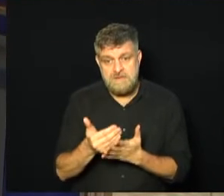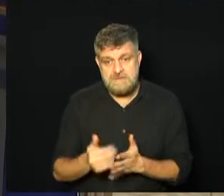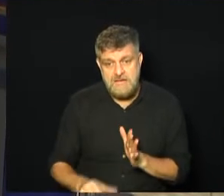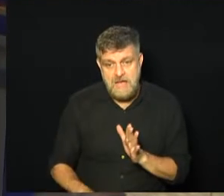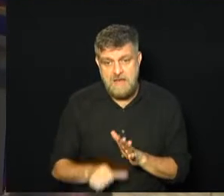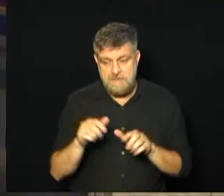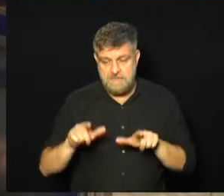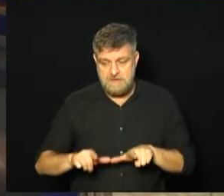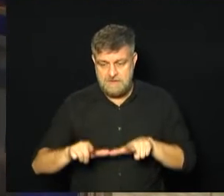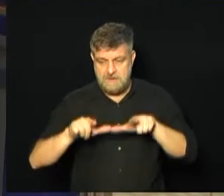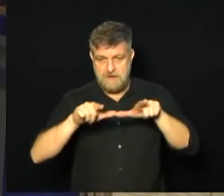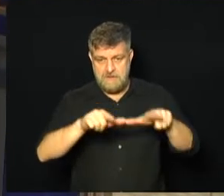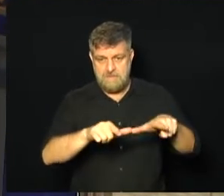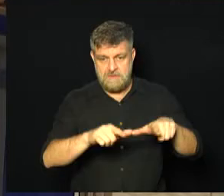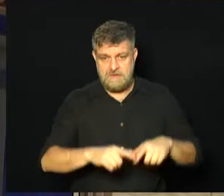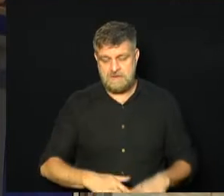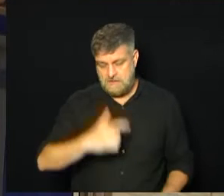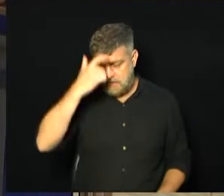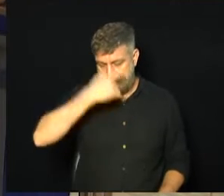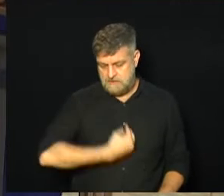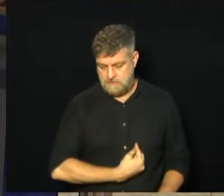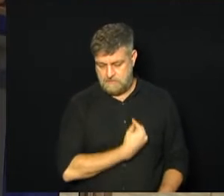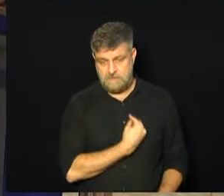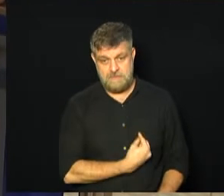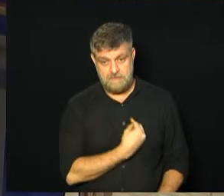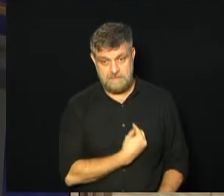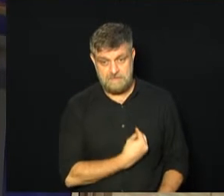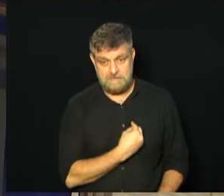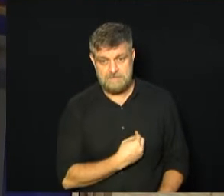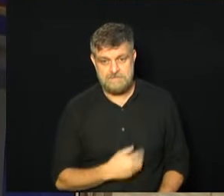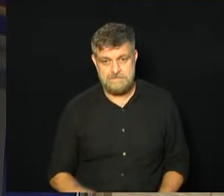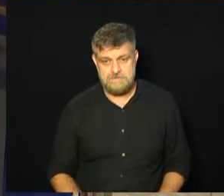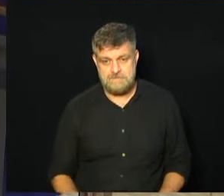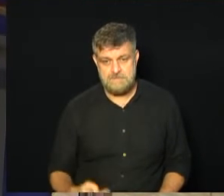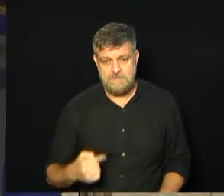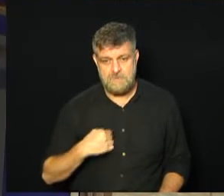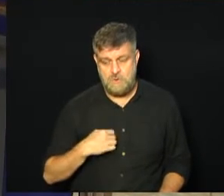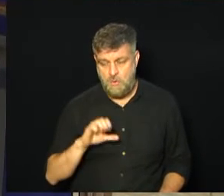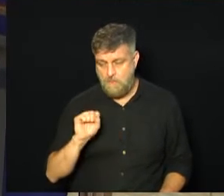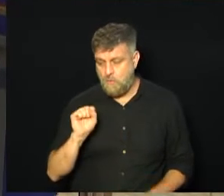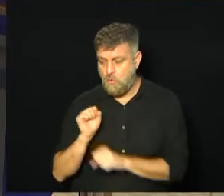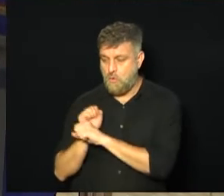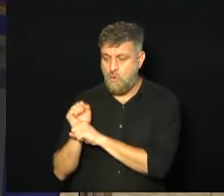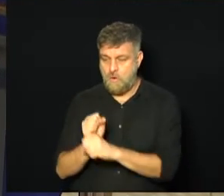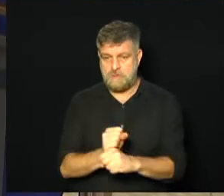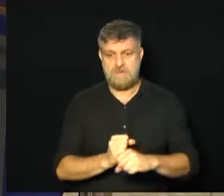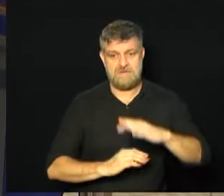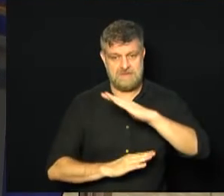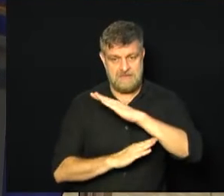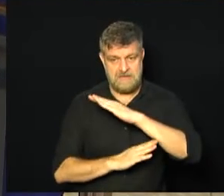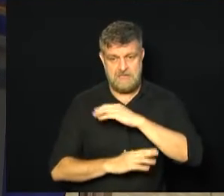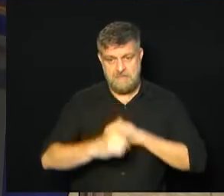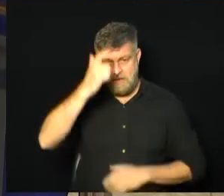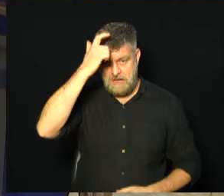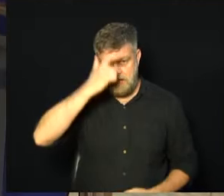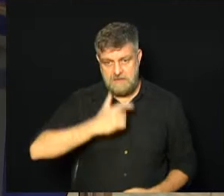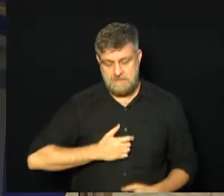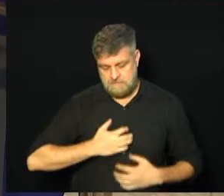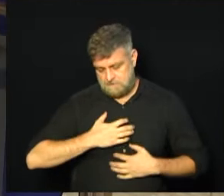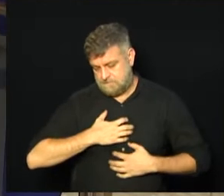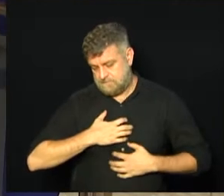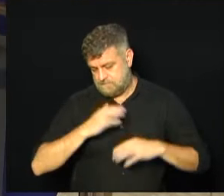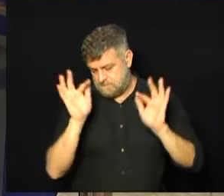honraria desse teu mandato que eu estou aqui participando. Eu que estive aqui por 8 anos e tive vários momentos feito esse, e estou muito